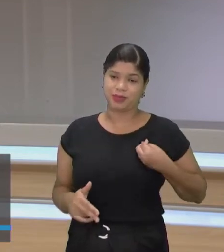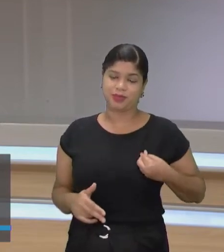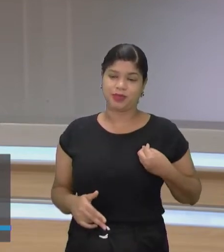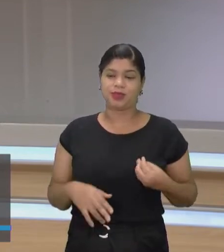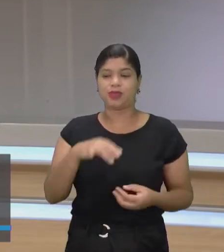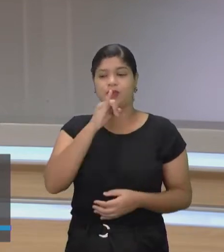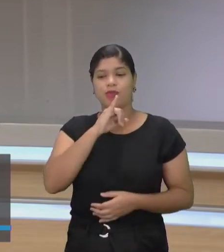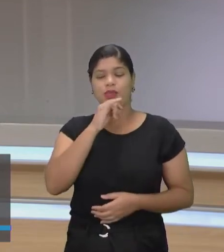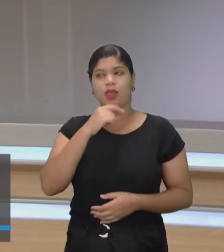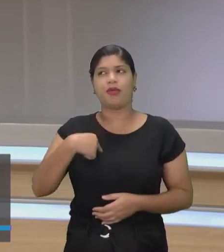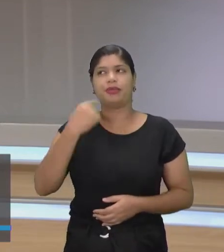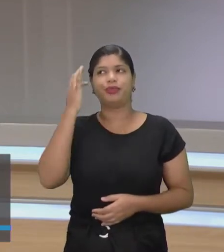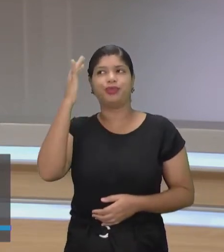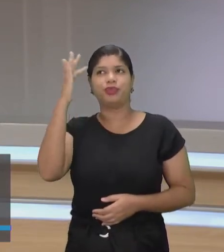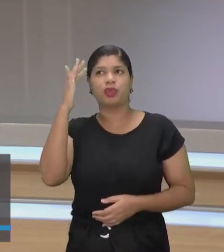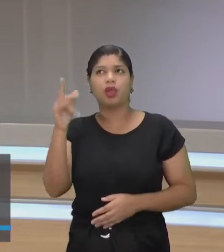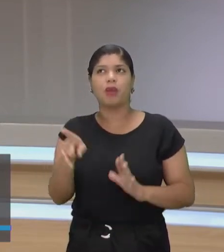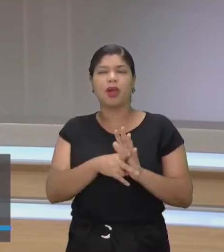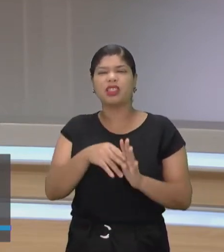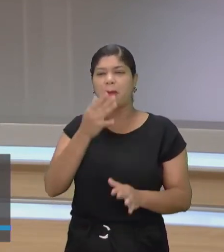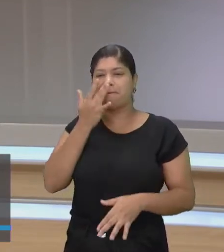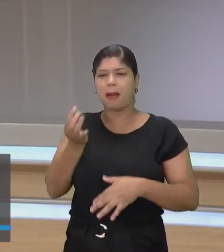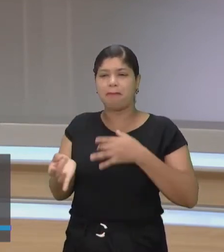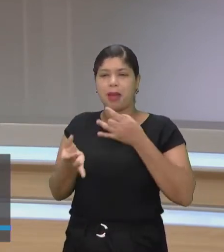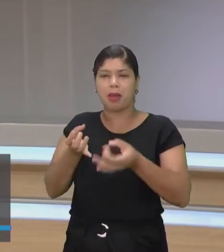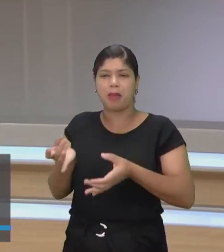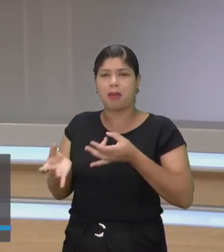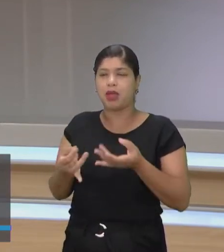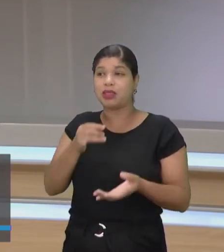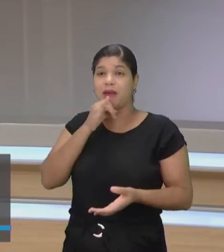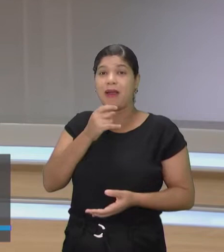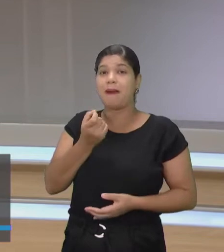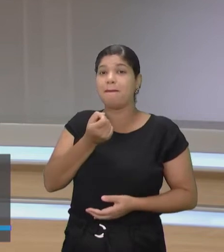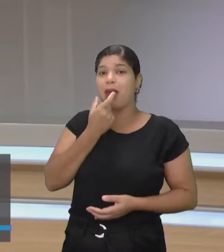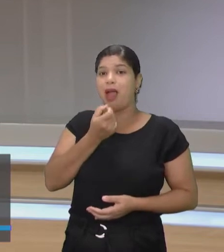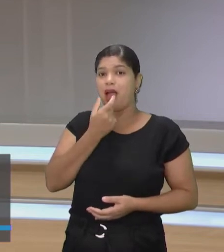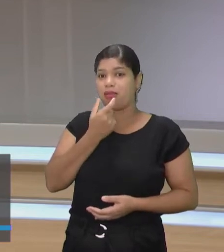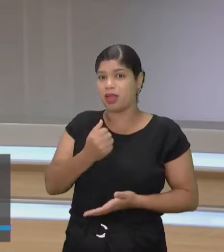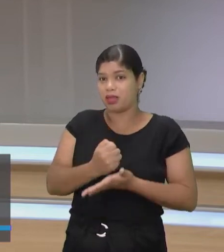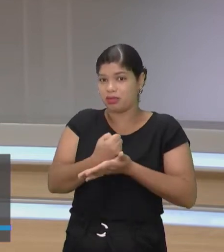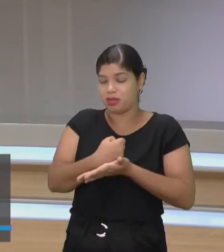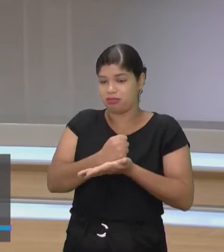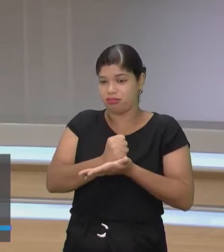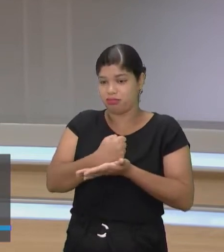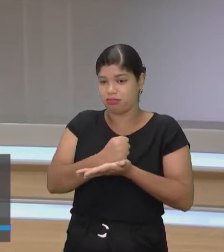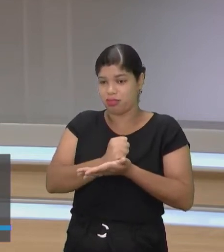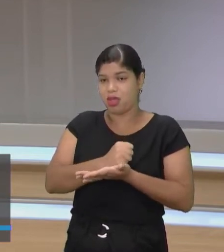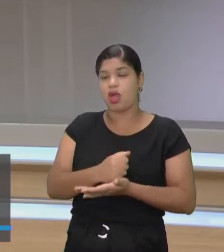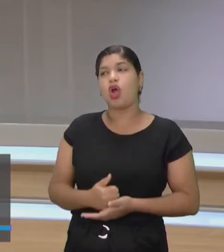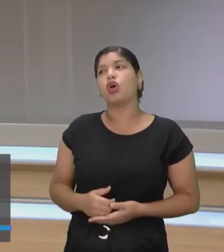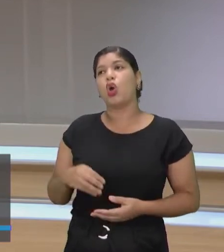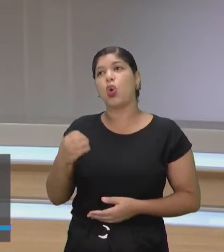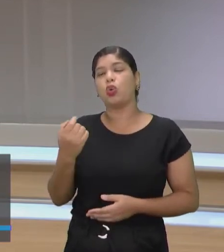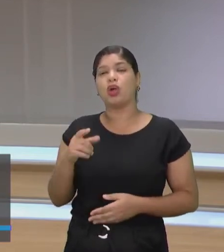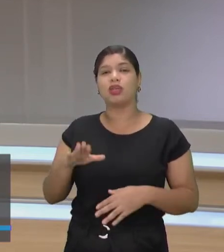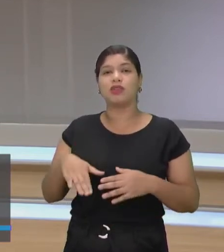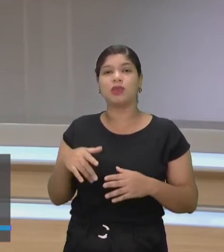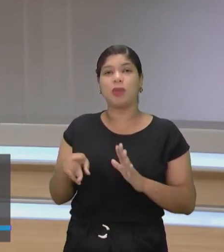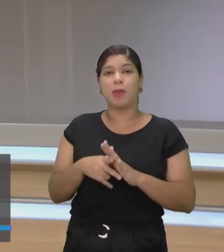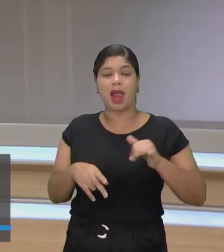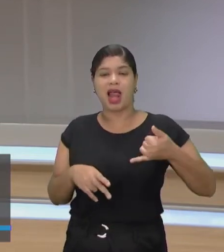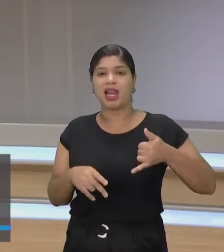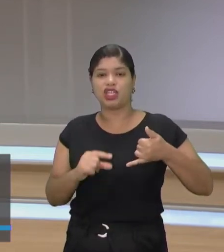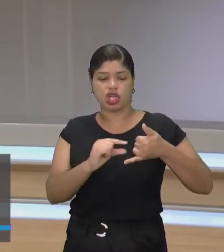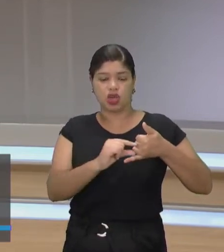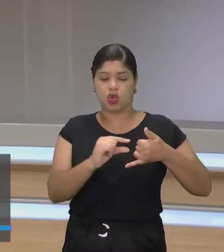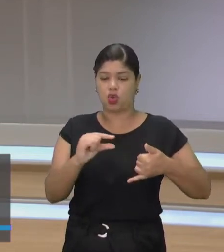seja quando a gente pensa em um descarte de medicamento ou descarte de alguma pilha que a gente estaria levando a